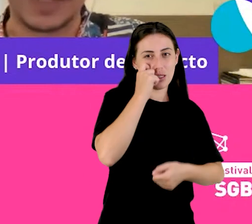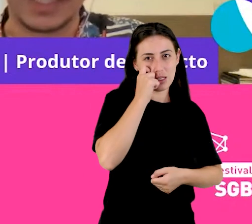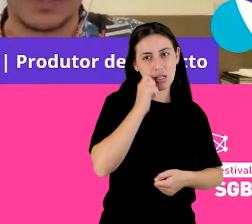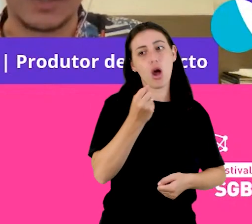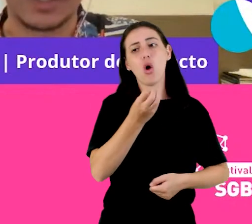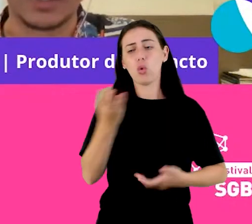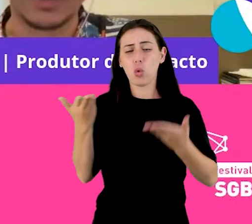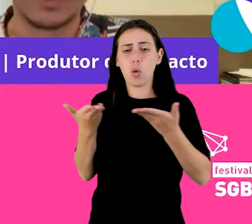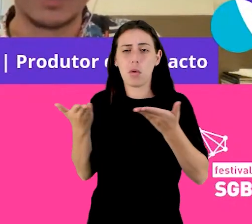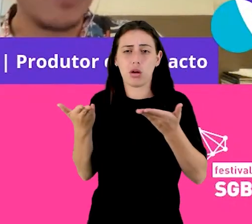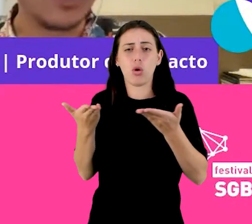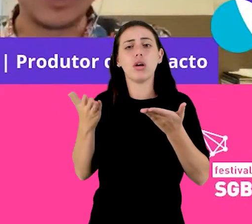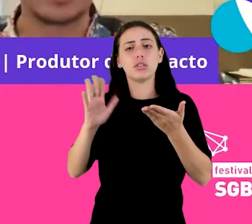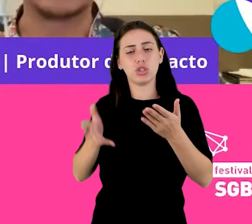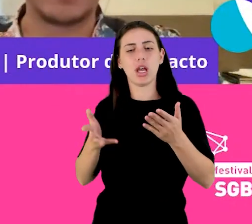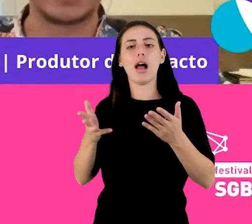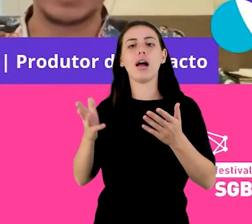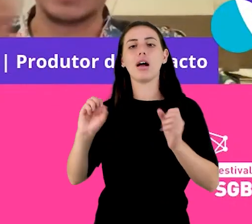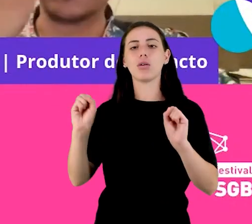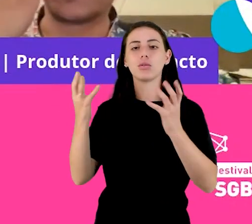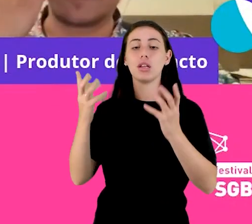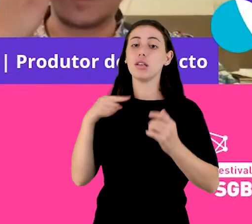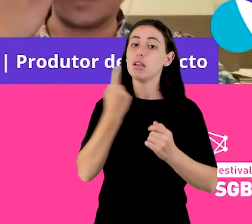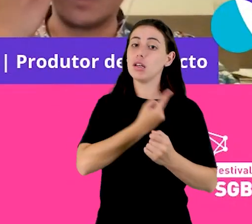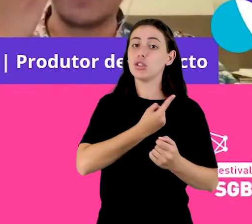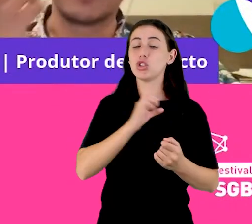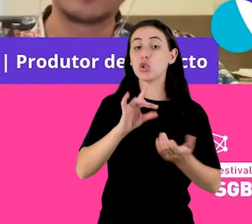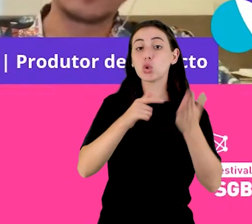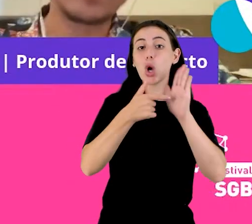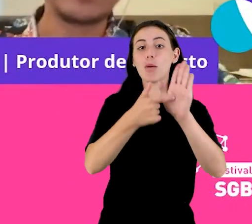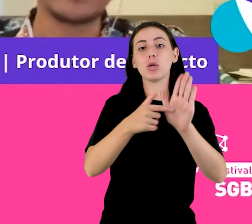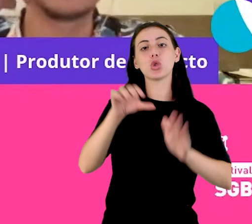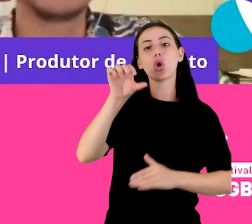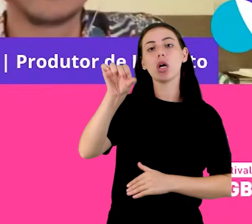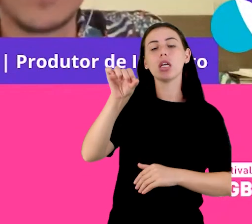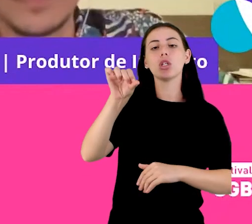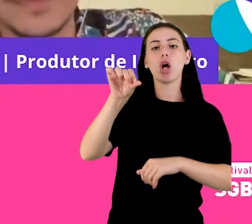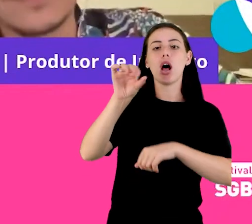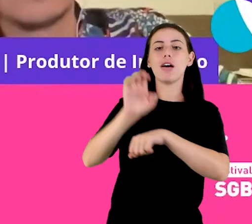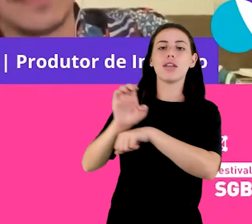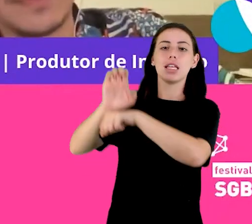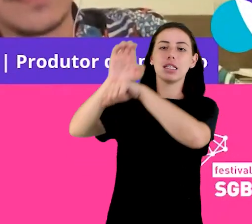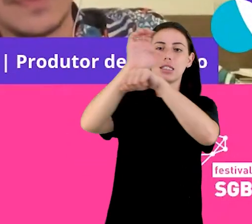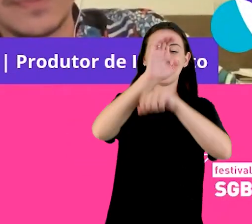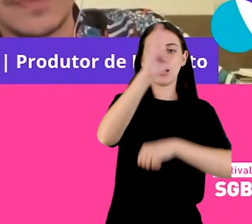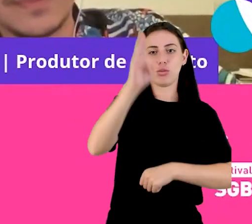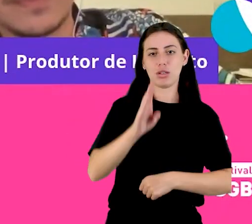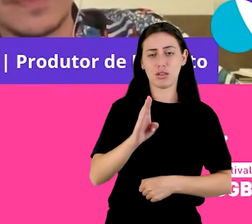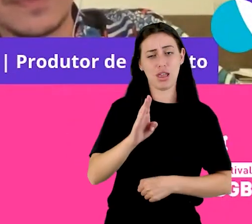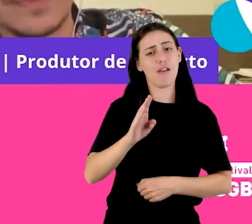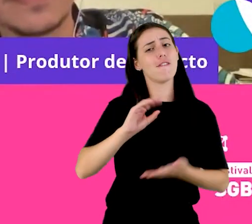9 estados brasileiros até agora. Tem muitos outros lugares ainda para chegar, né? E uma carreira que está só começando, já começou a ter